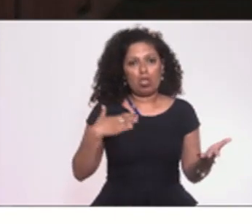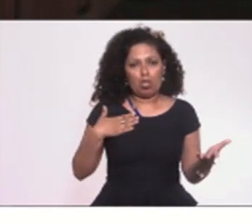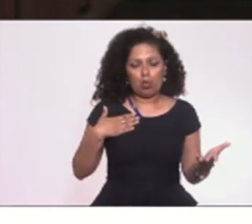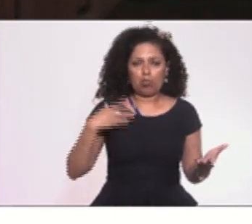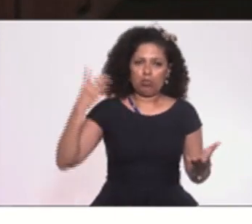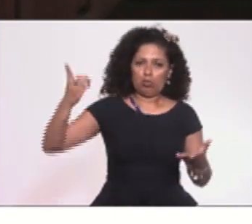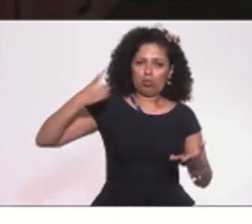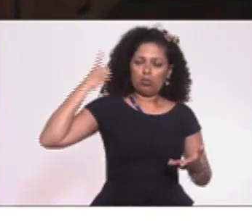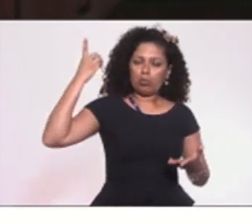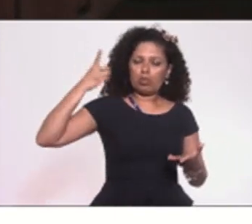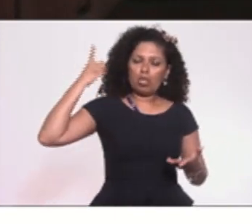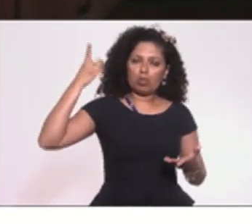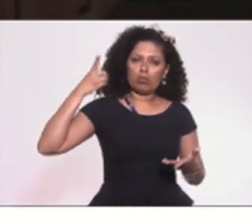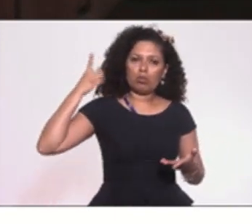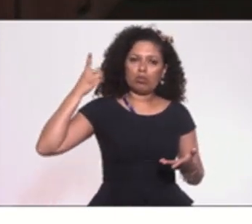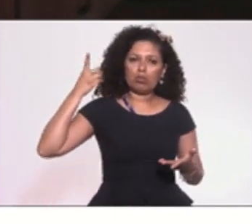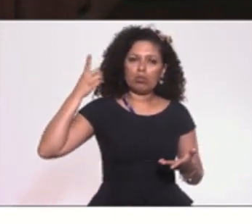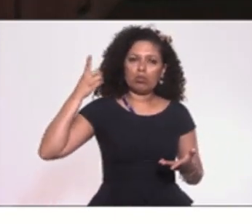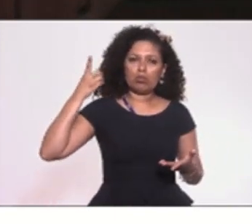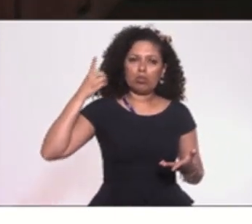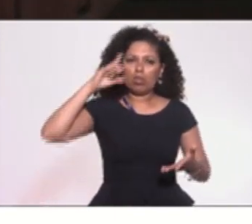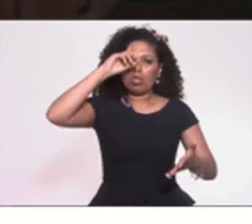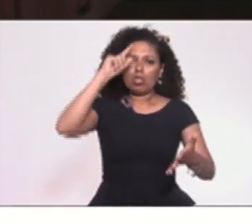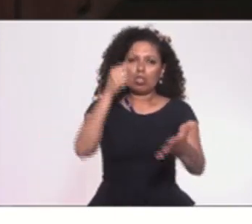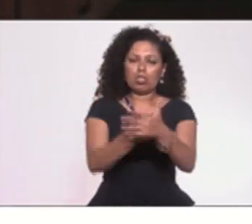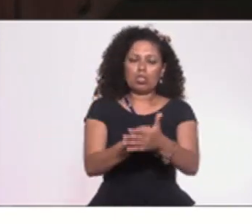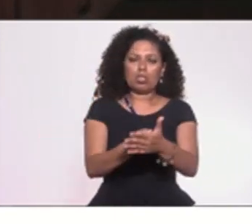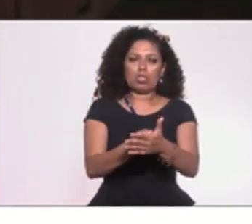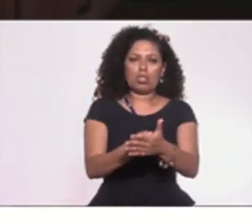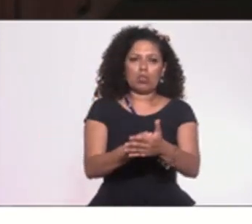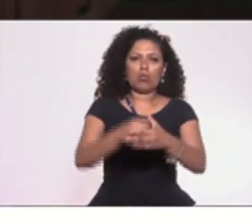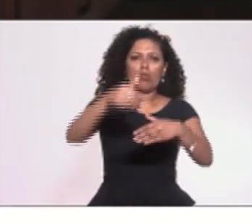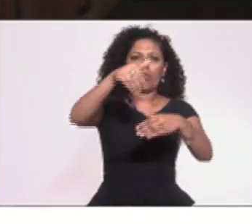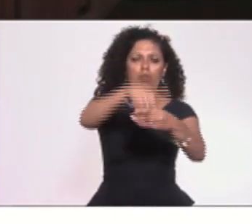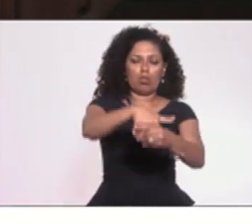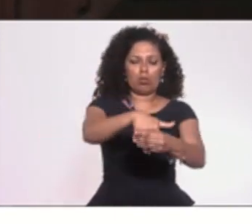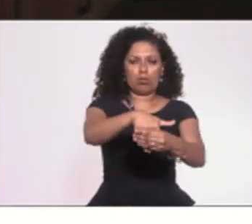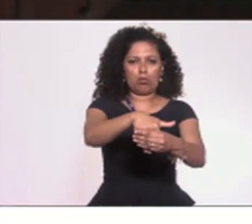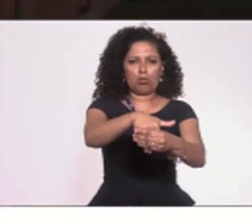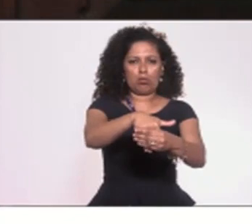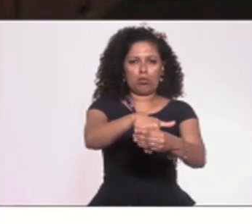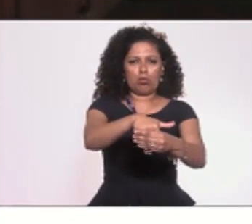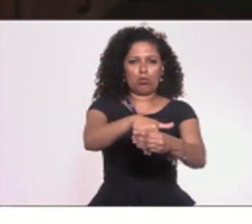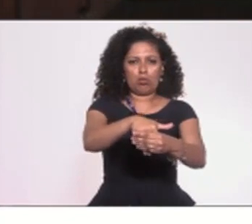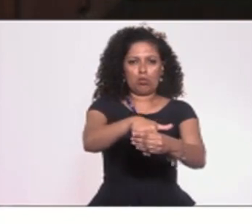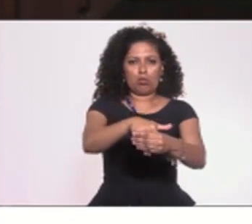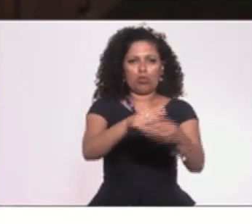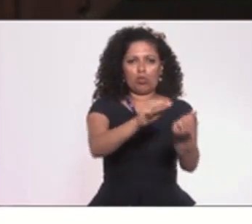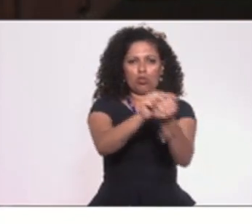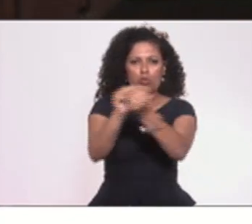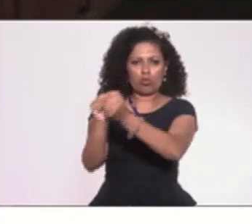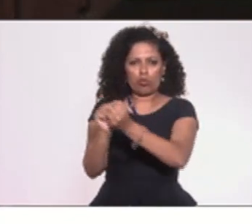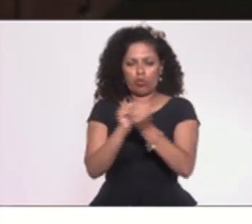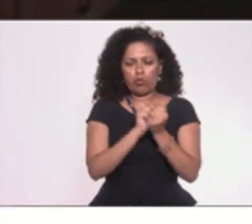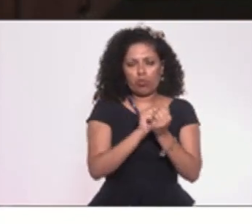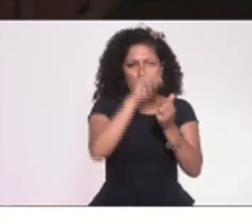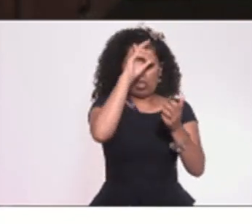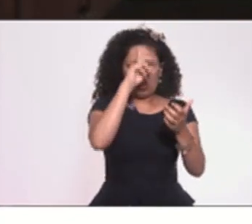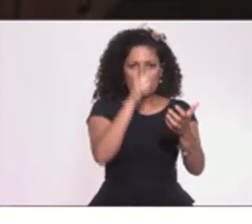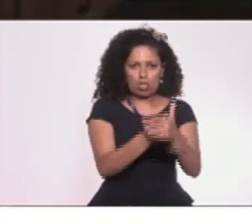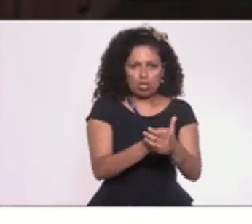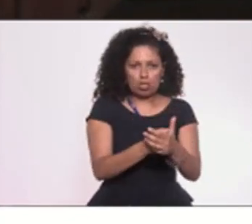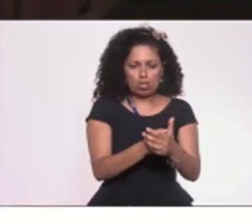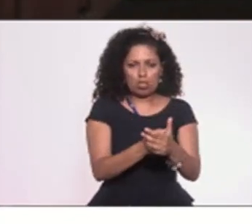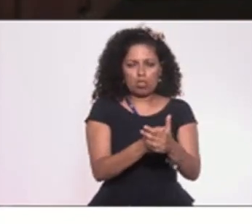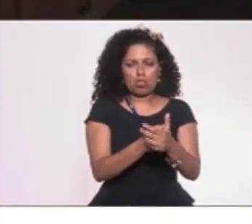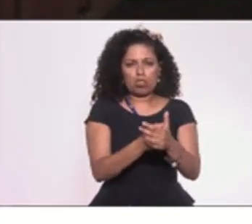parlamentar, decido e voto acompanhando a decisão